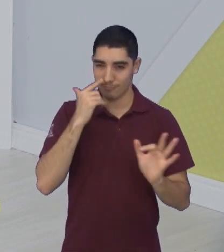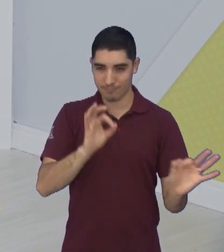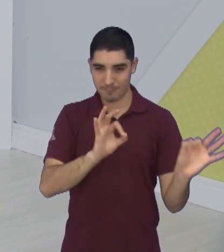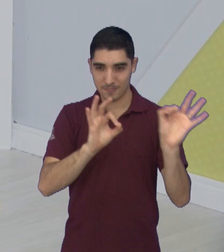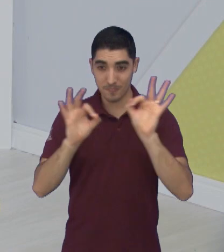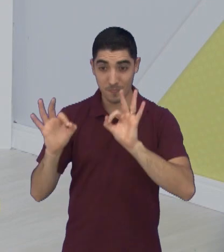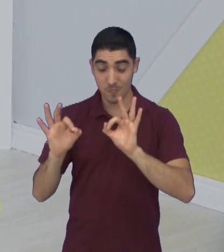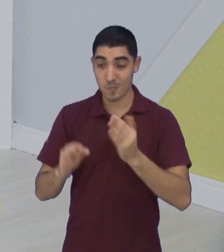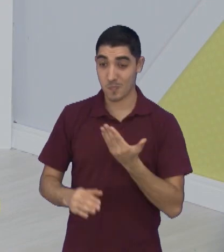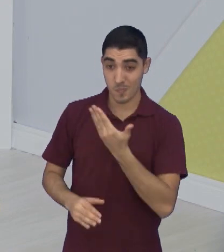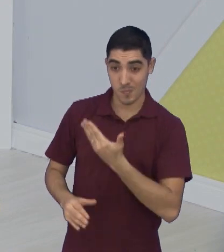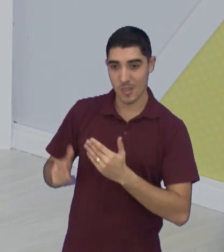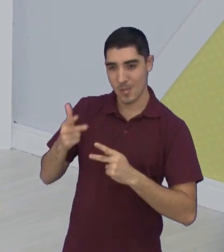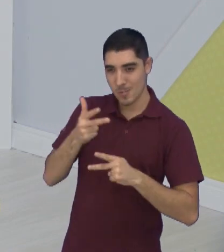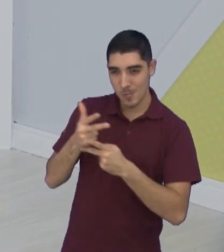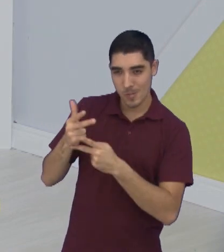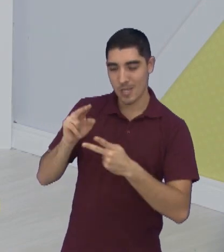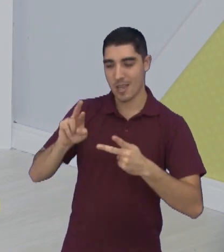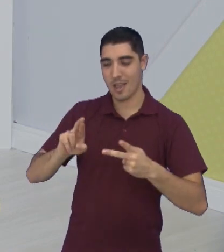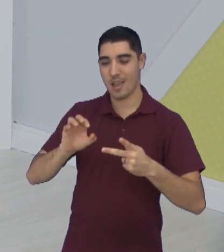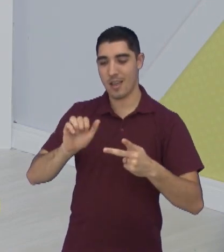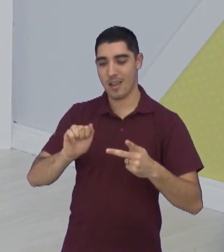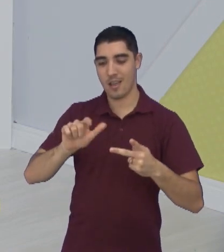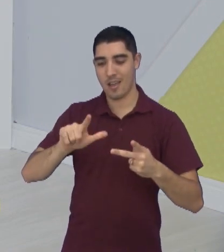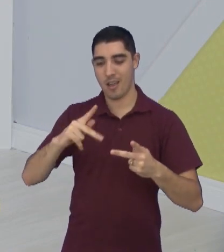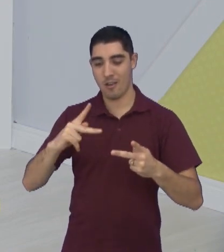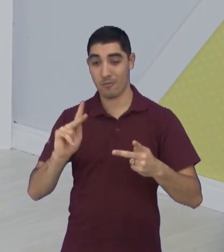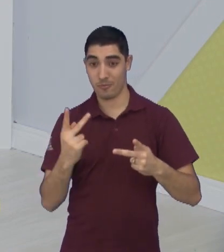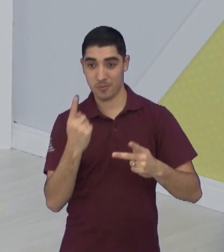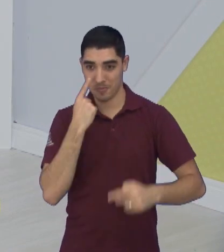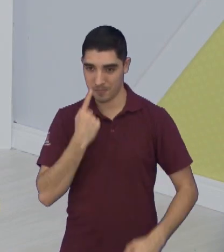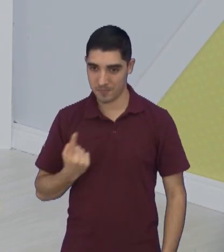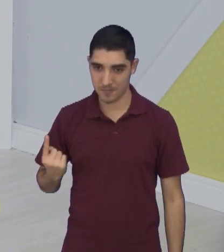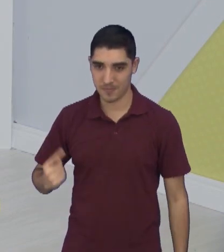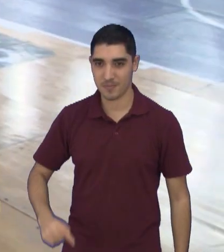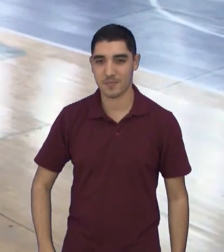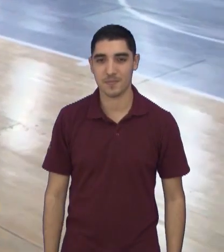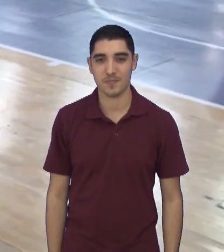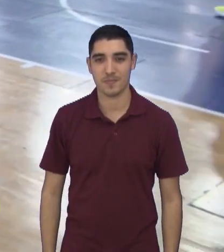imagens do nosso querido Ralf Siqueira. Solta, Matheus!